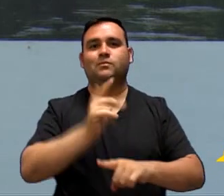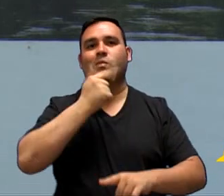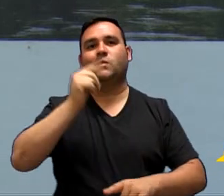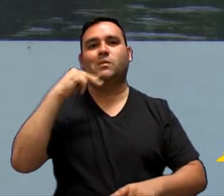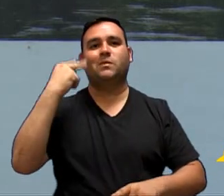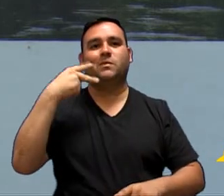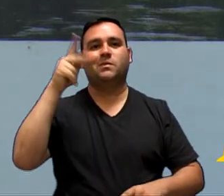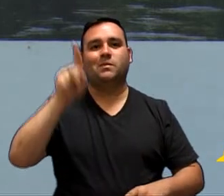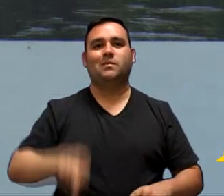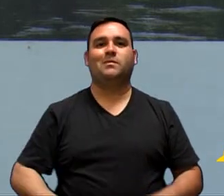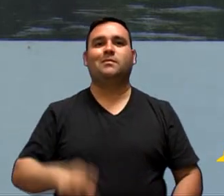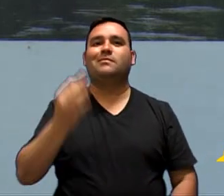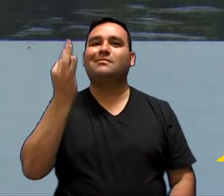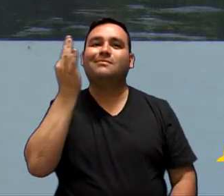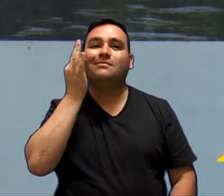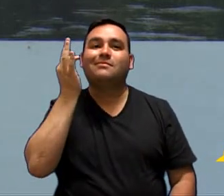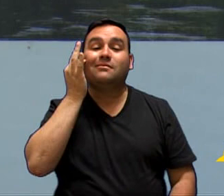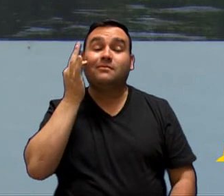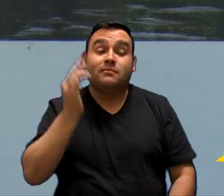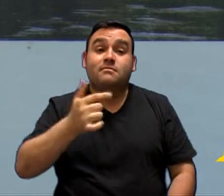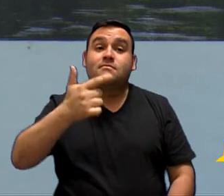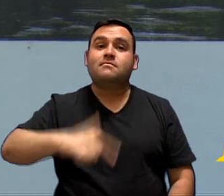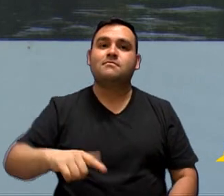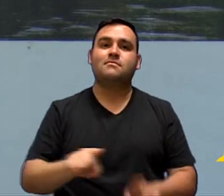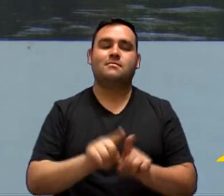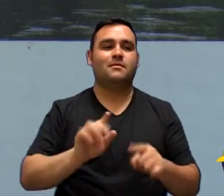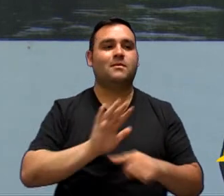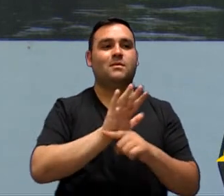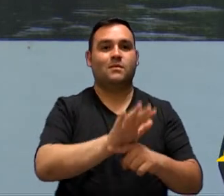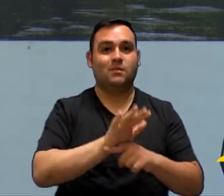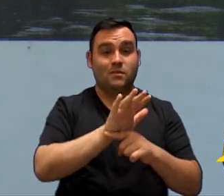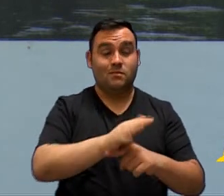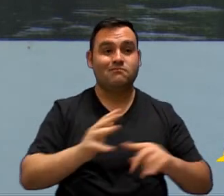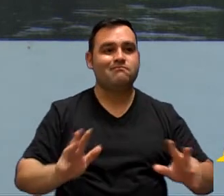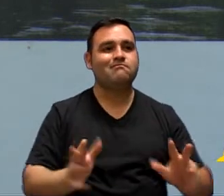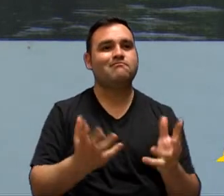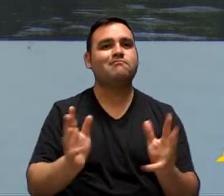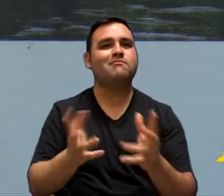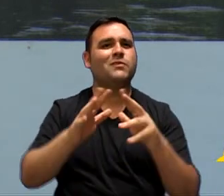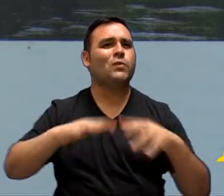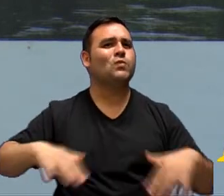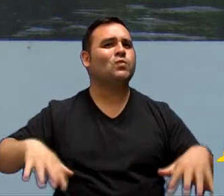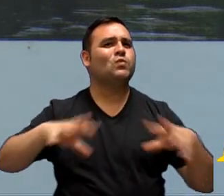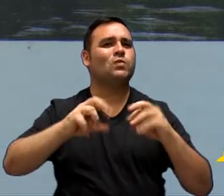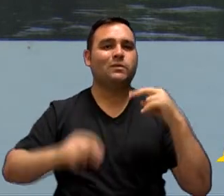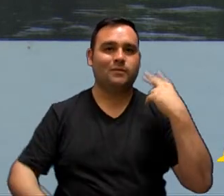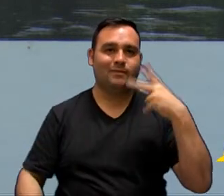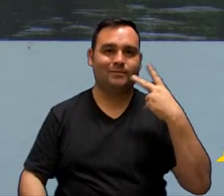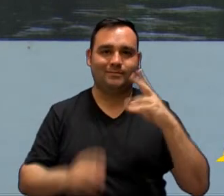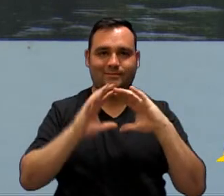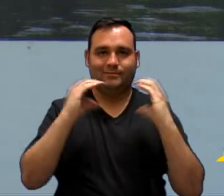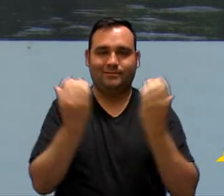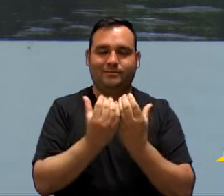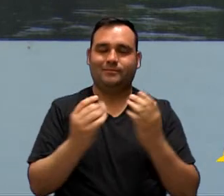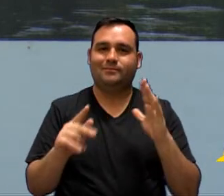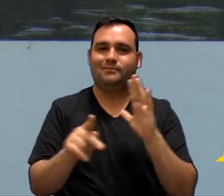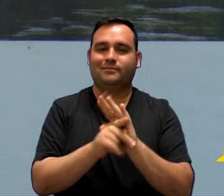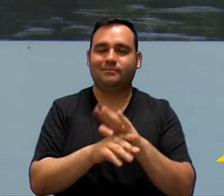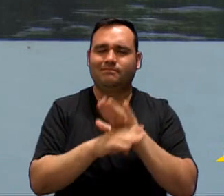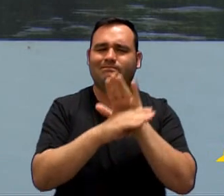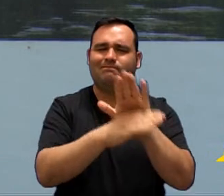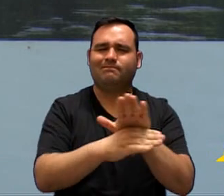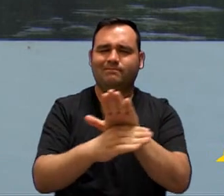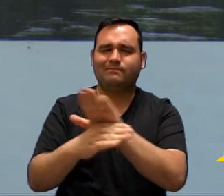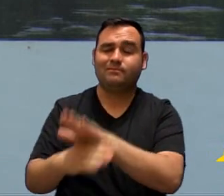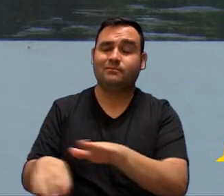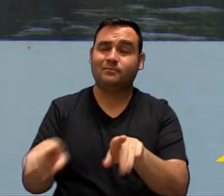presidente e vereador Fernando Dini, além do apoio e estímulo de todos os parlamentares desta Casa de Legislativo e